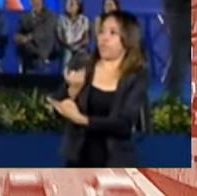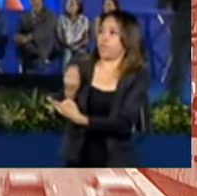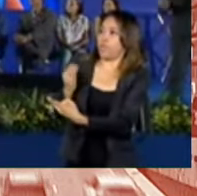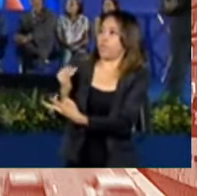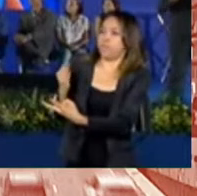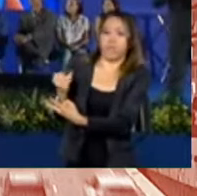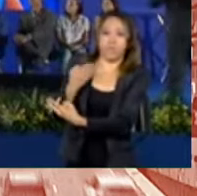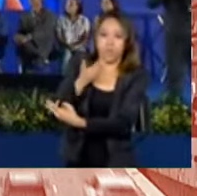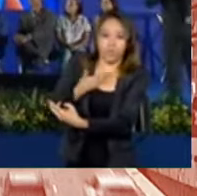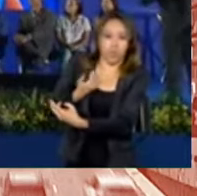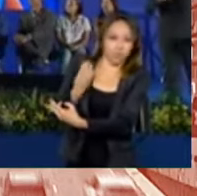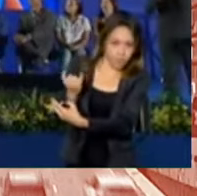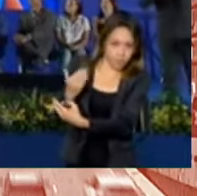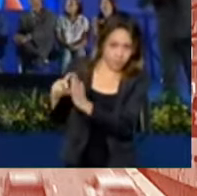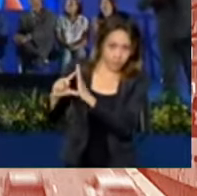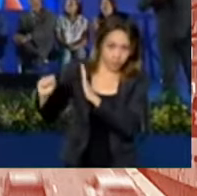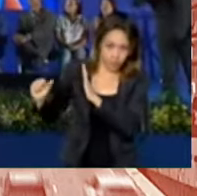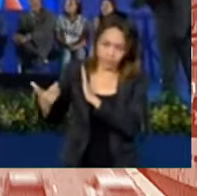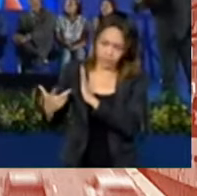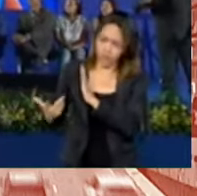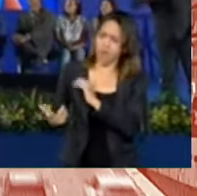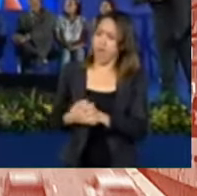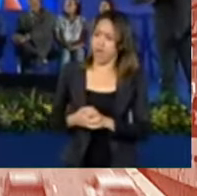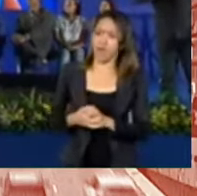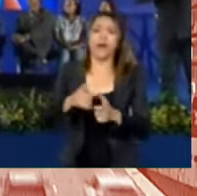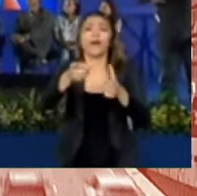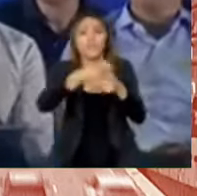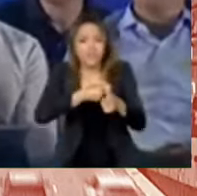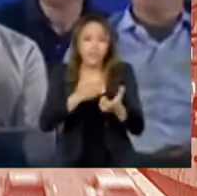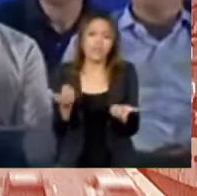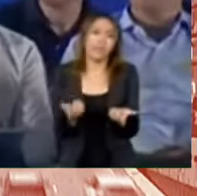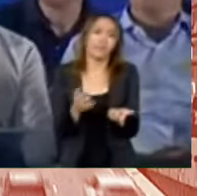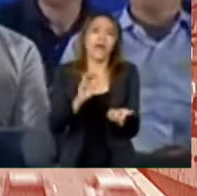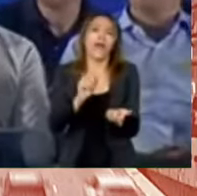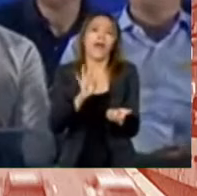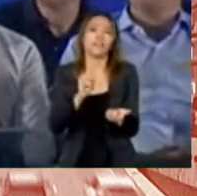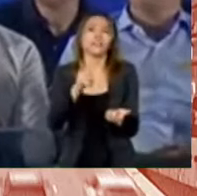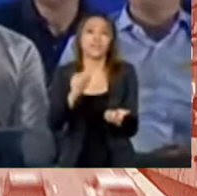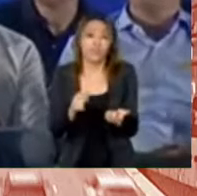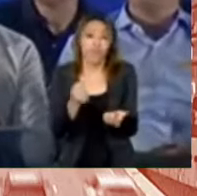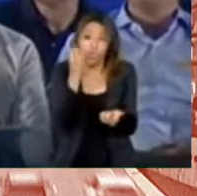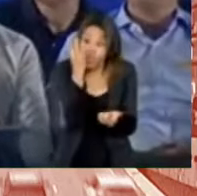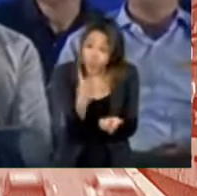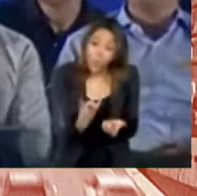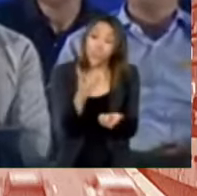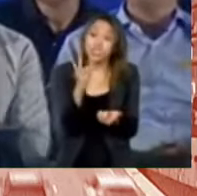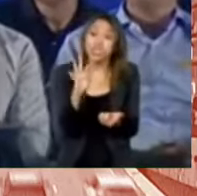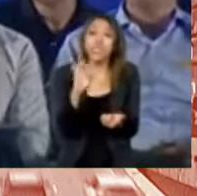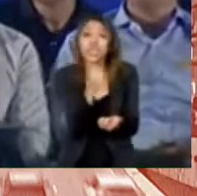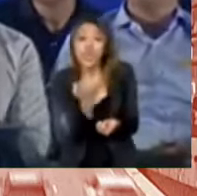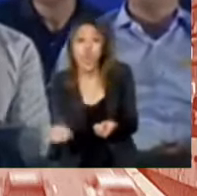de Lula e Zema, mas é amanhã, né? Hoje Lula vai para Minas, mas amanhã acontece esse palanque, então, com o Zema. E esses dois